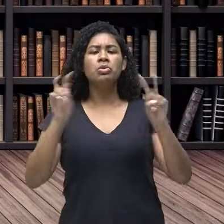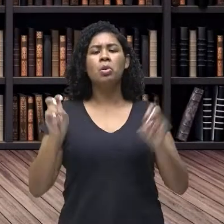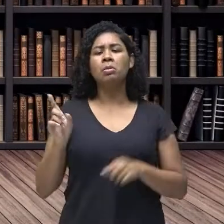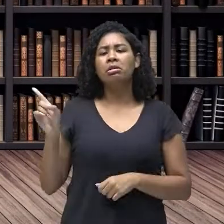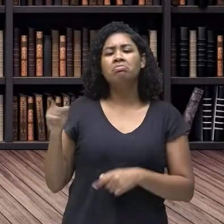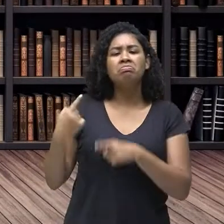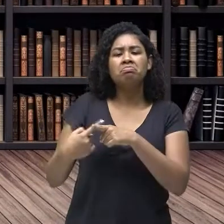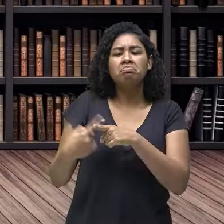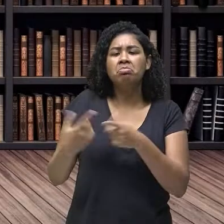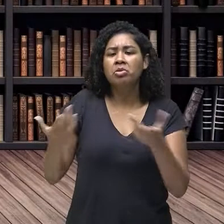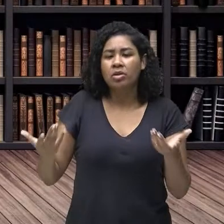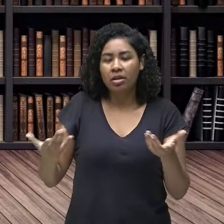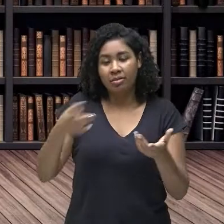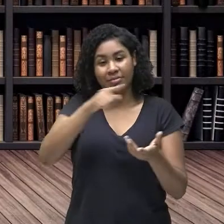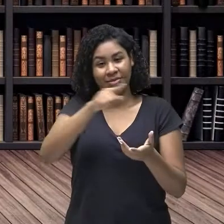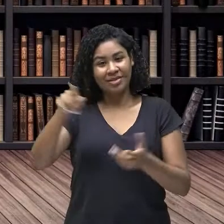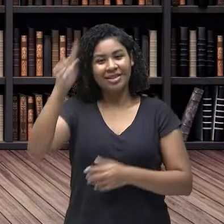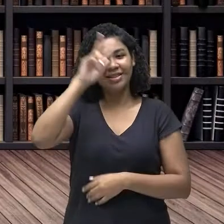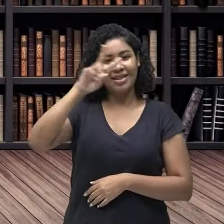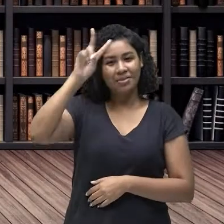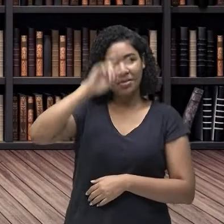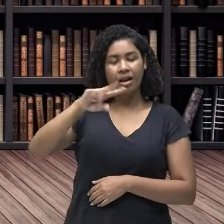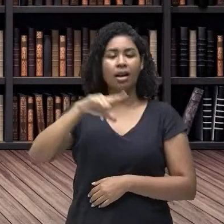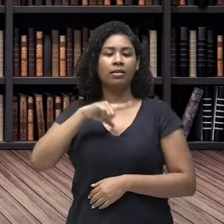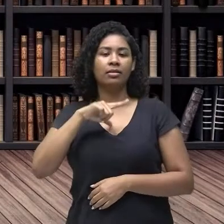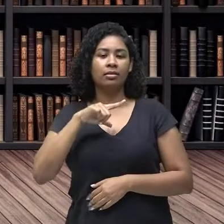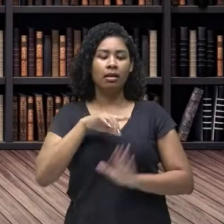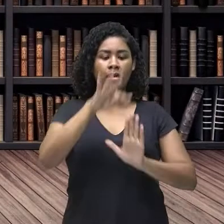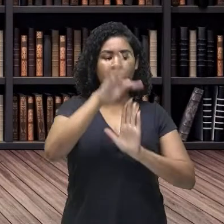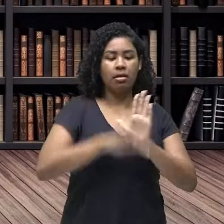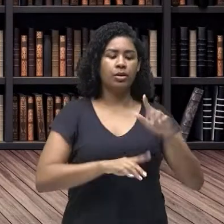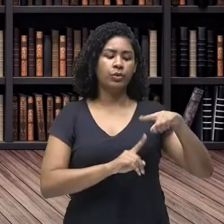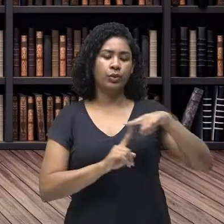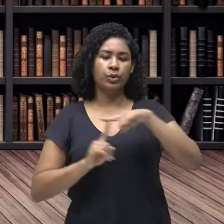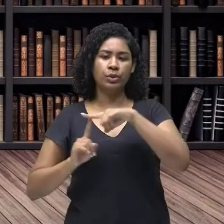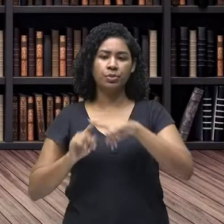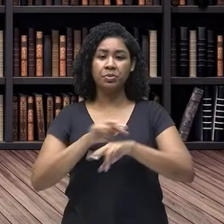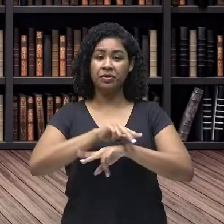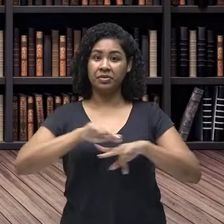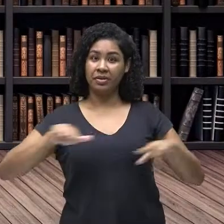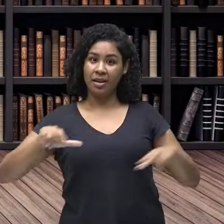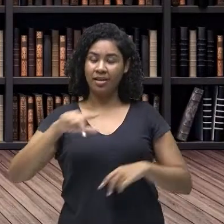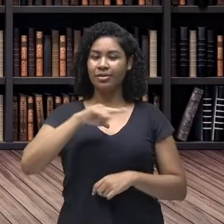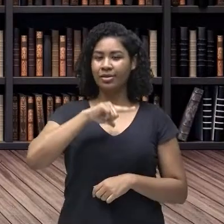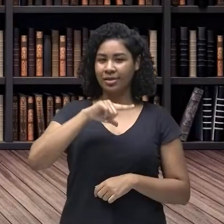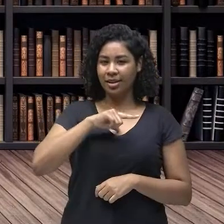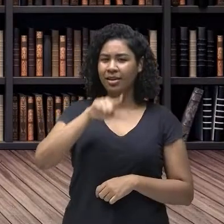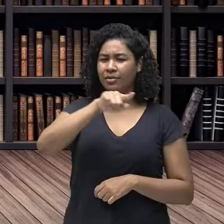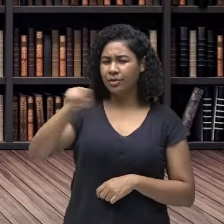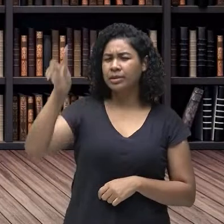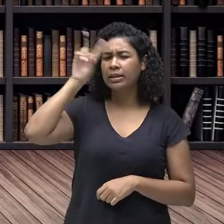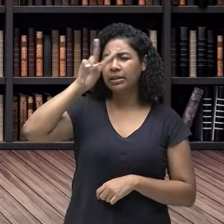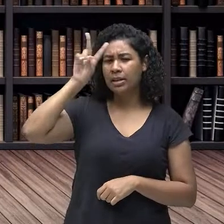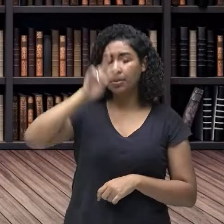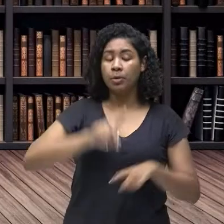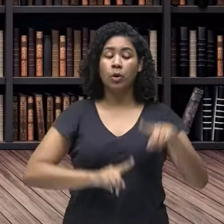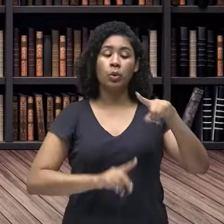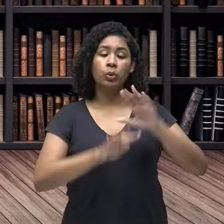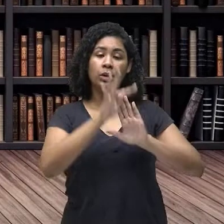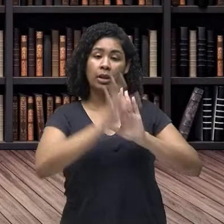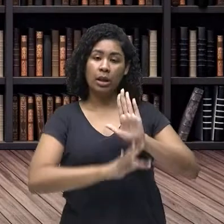relembrada aqui, que a gente tem os tipos de texto. Vou falar aqui, mas eu sei que vocês lembram que um texto ele pode